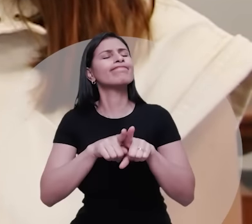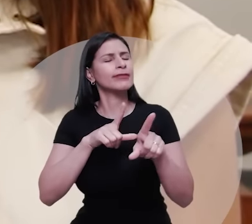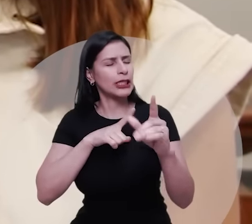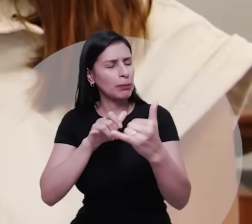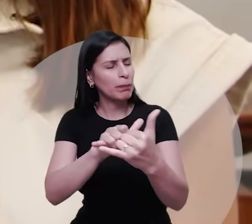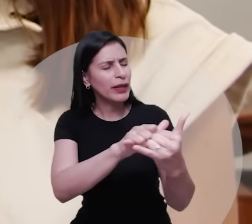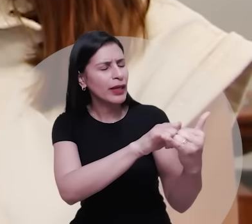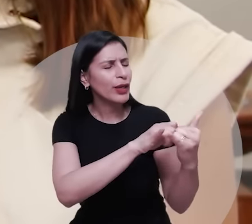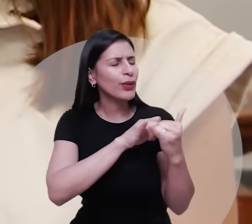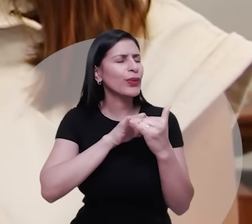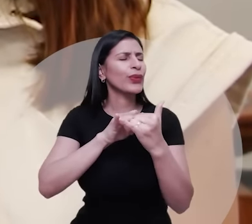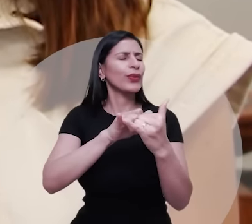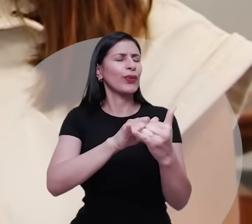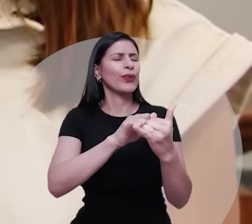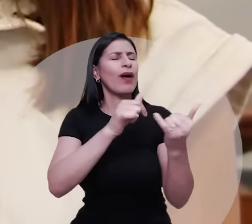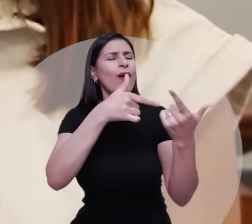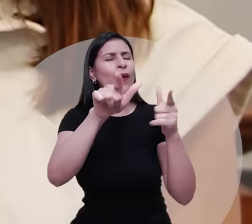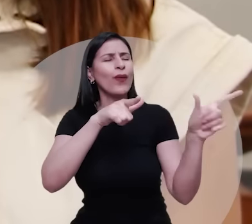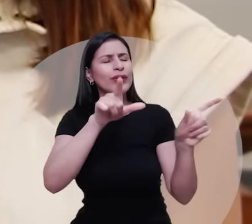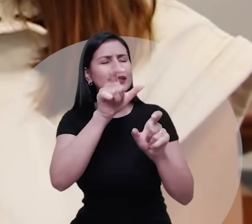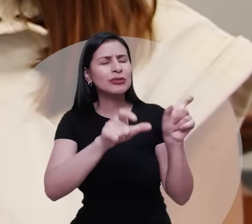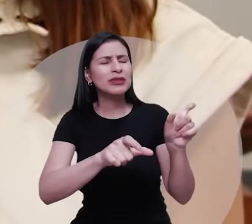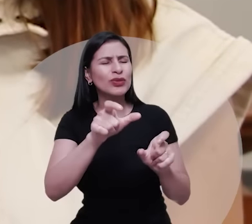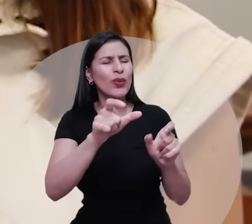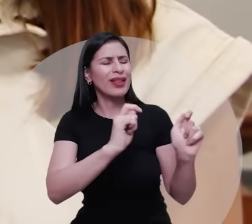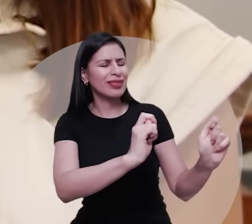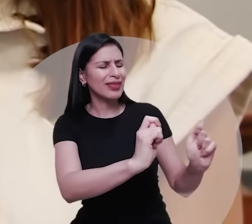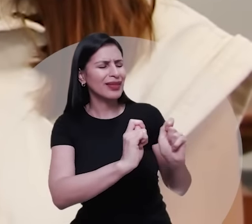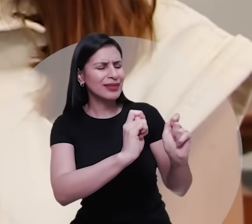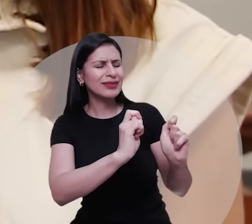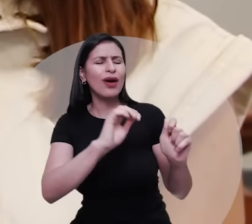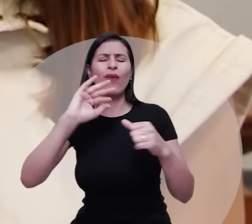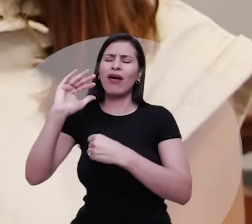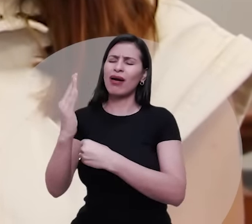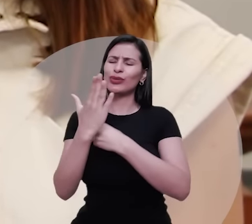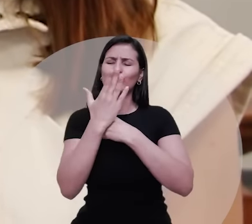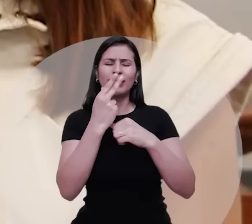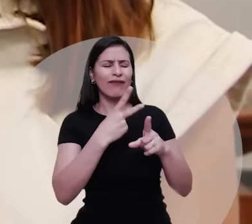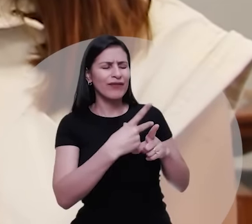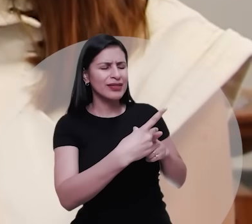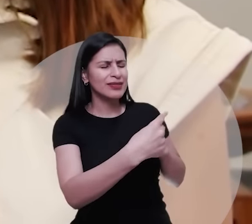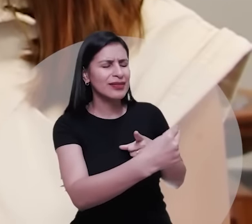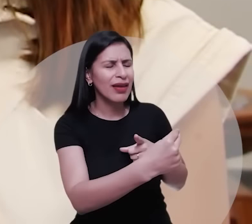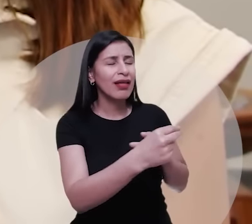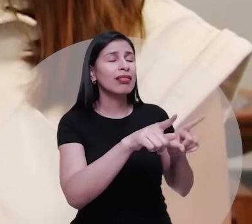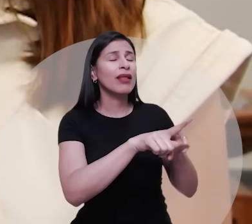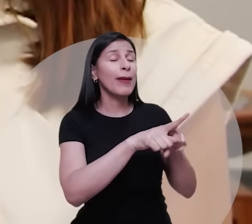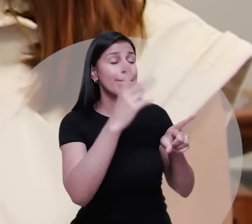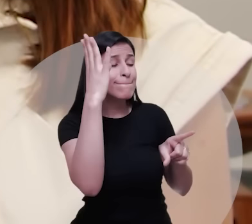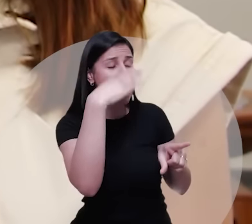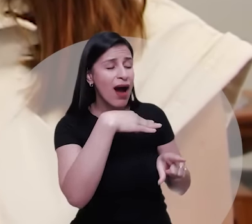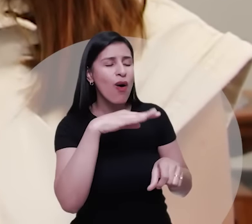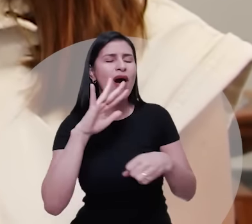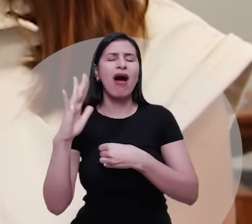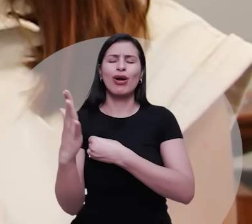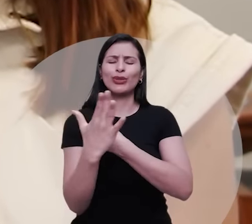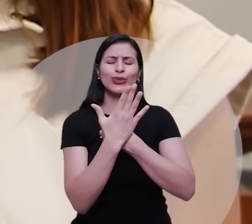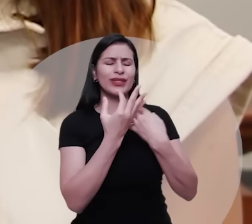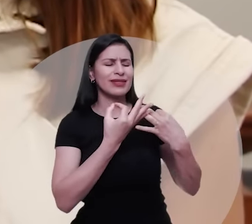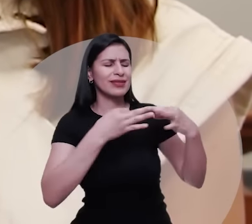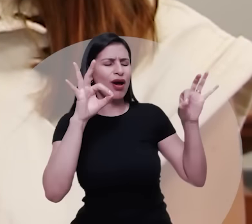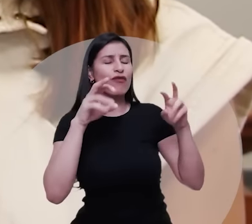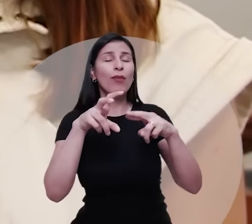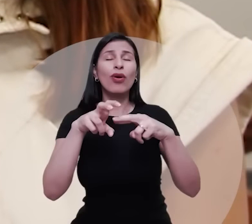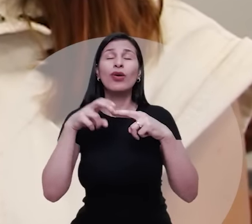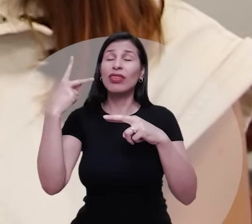nossos devedores. E não nos deixes cair em tentação, mas livra-nos do mal, pois teu é o reino, o